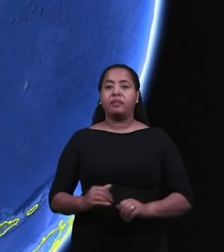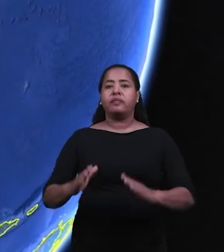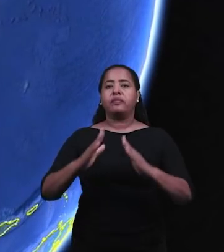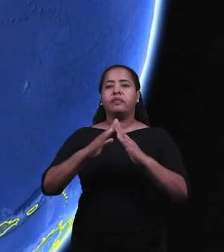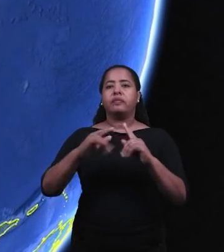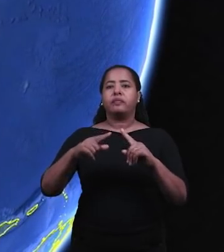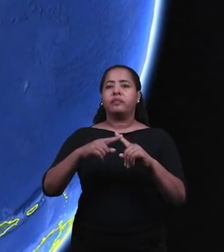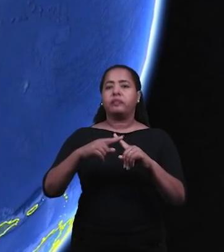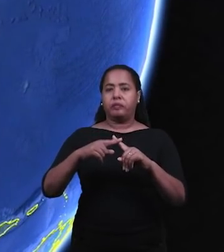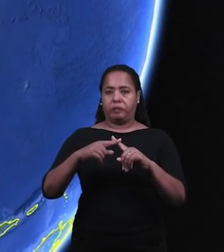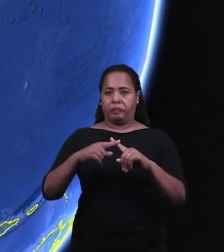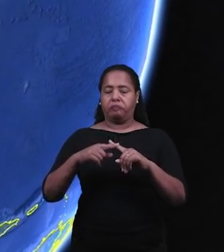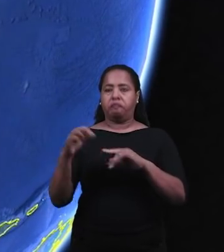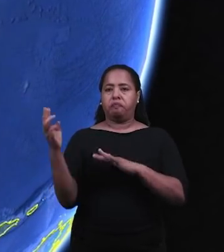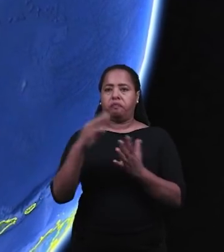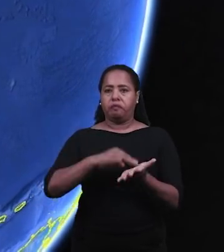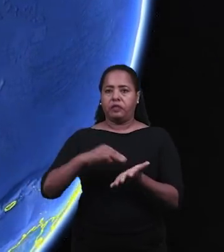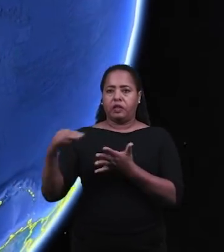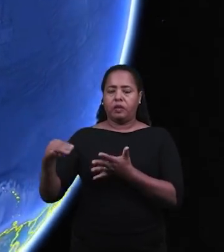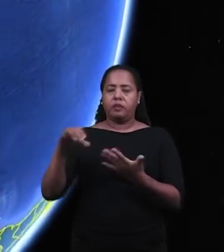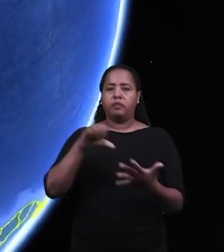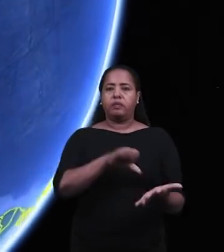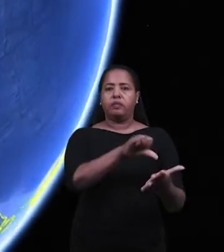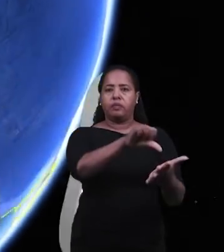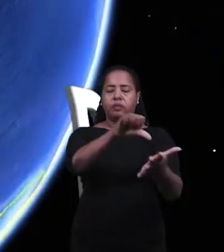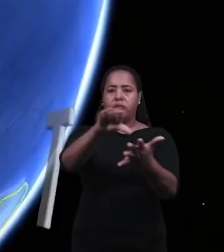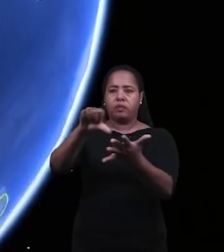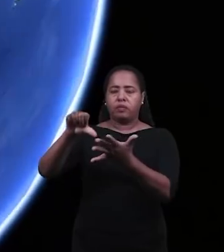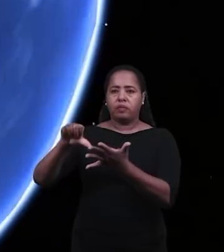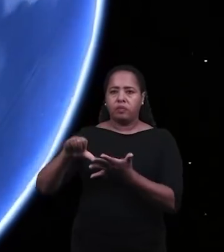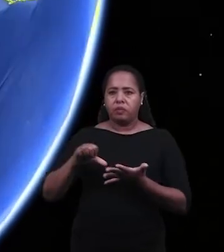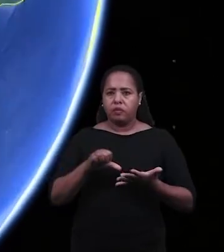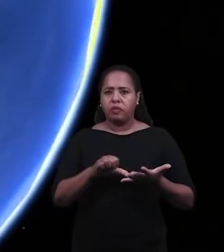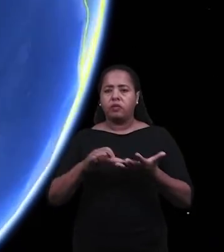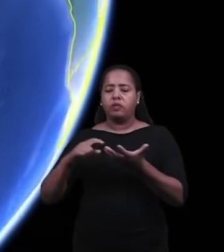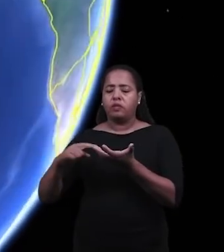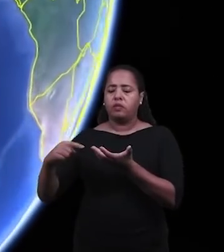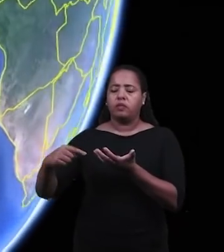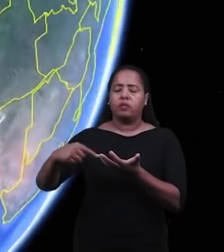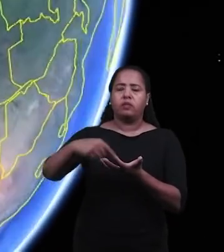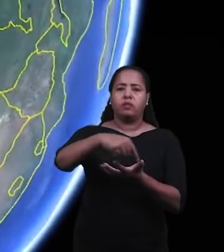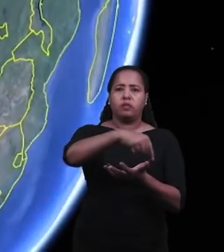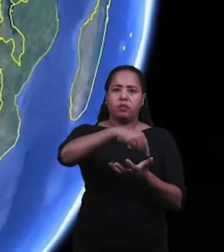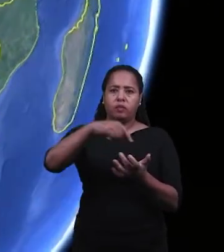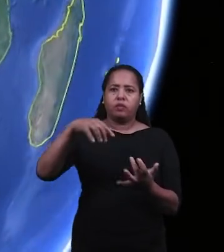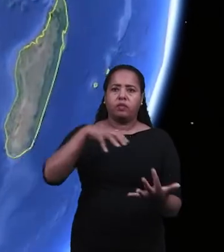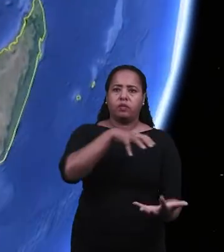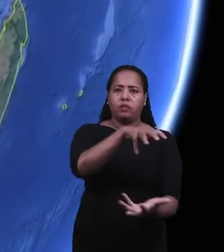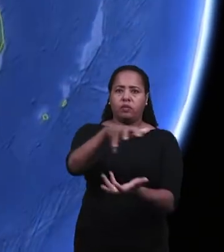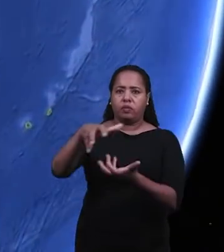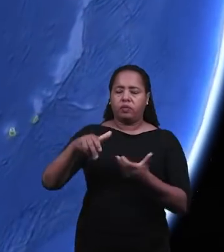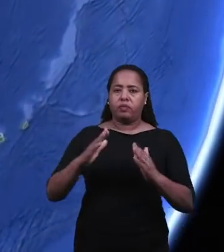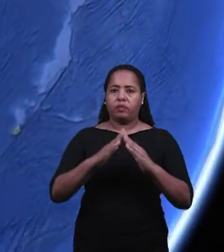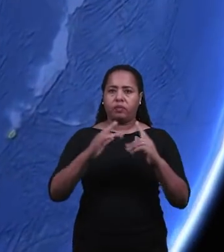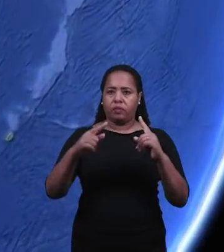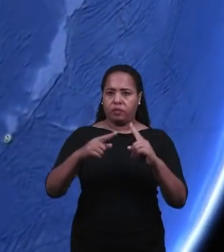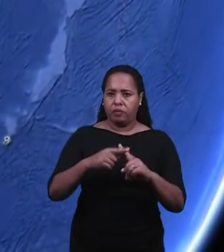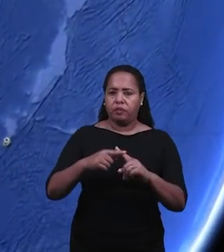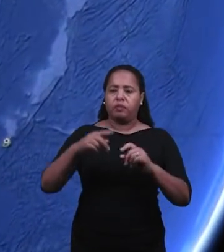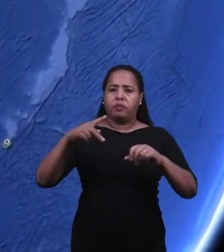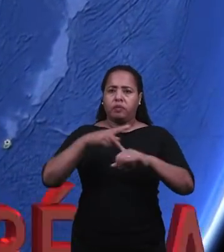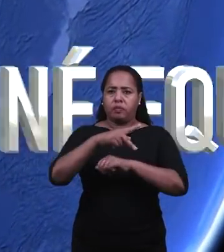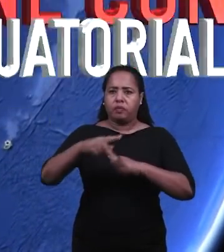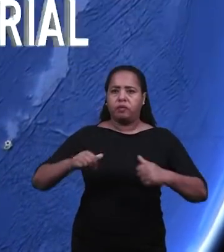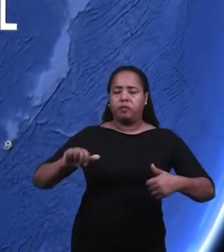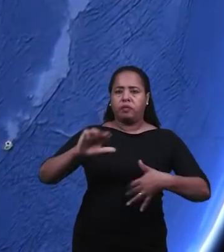A Igreja Cristã Maranata está presente em nações de todos os continentes do planeta. Igrejas de países nas